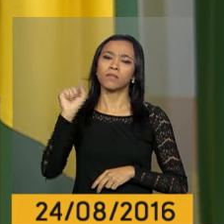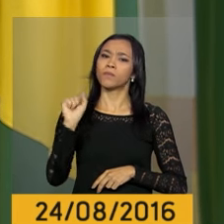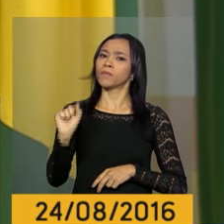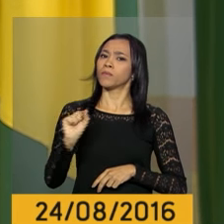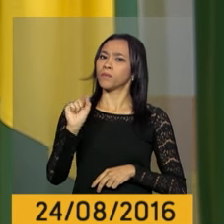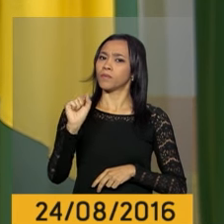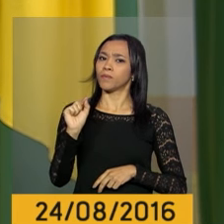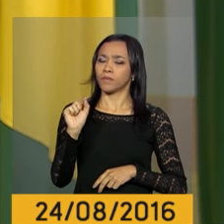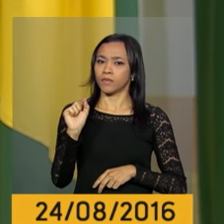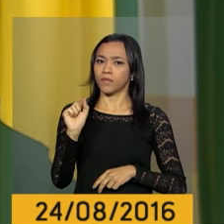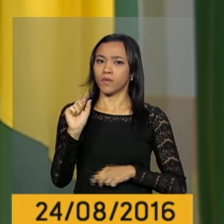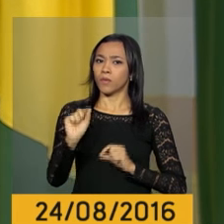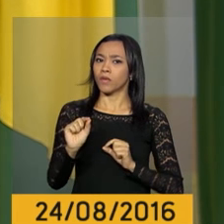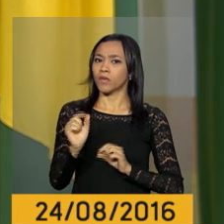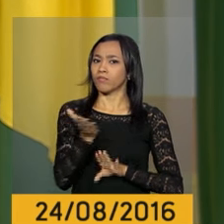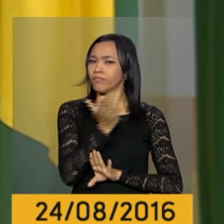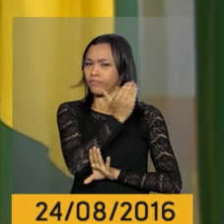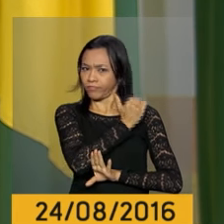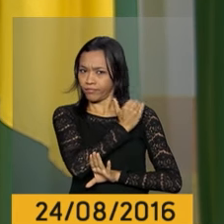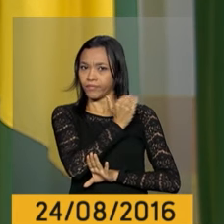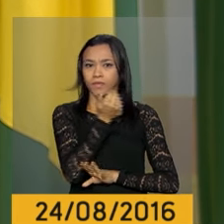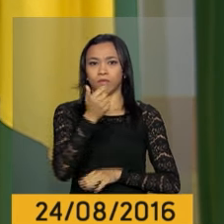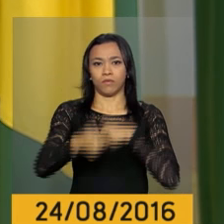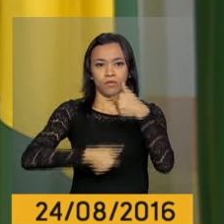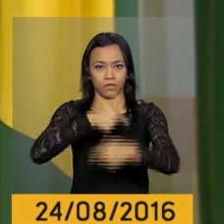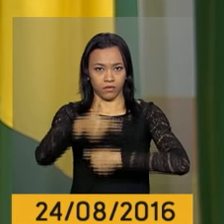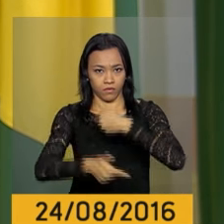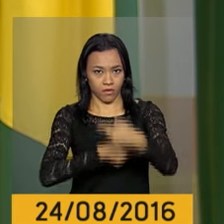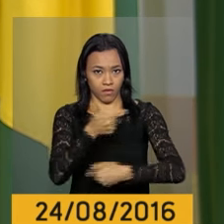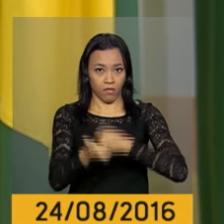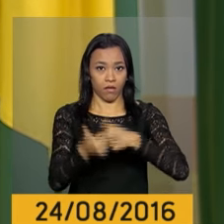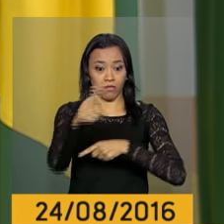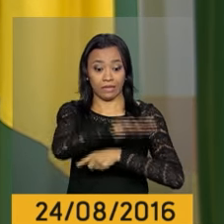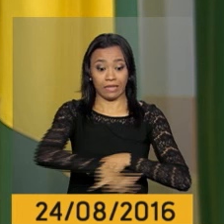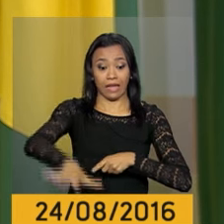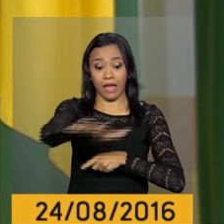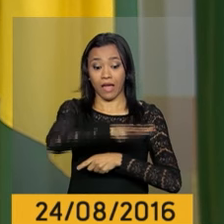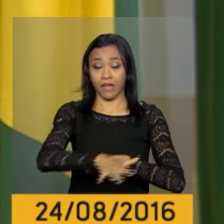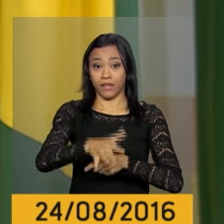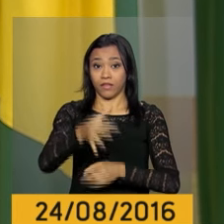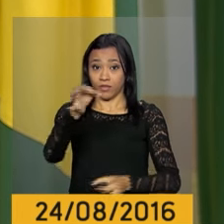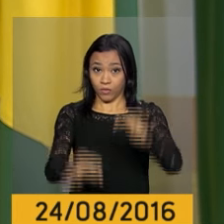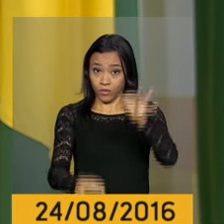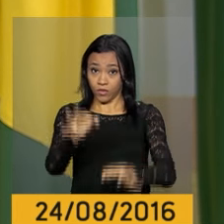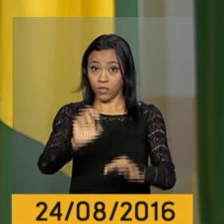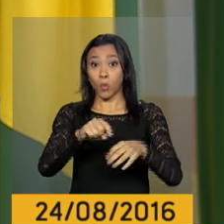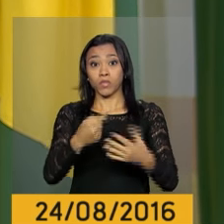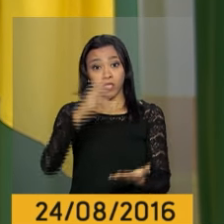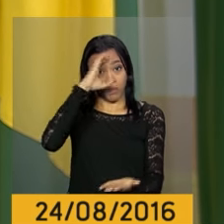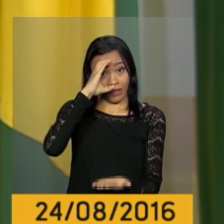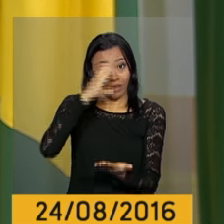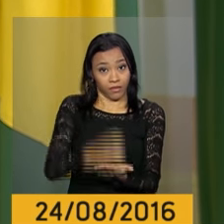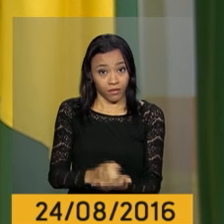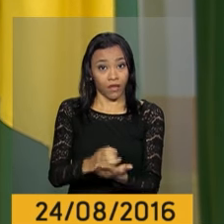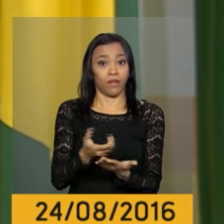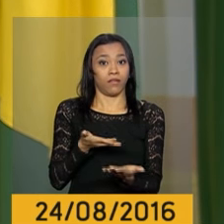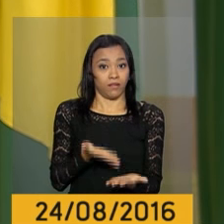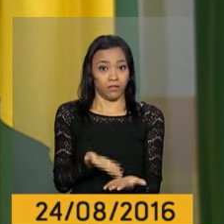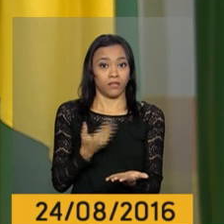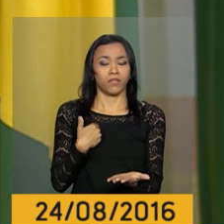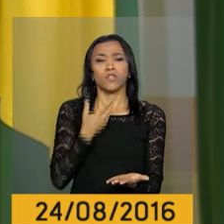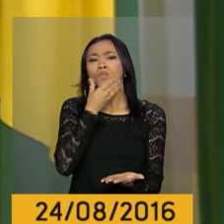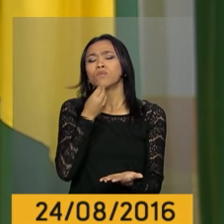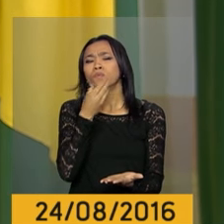de um trabalho jurídico, na verdade uma tese de doutoramento, de um